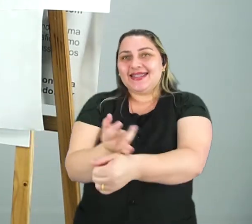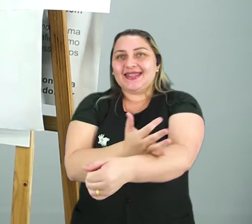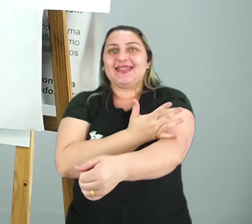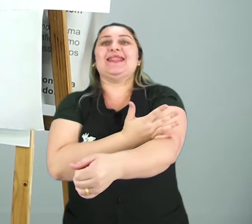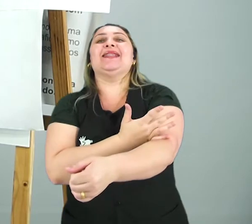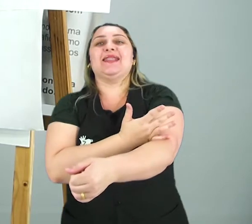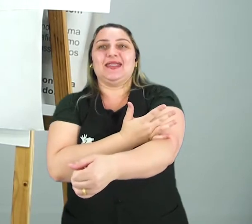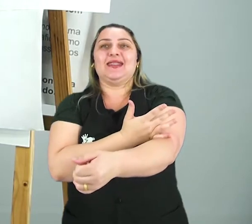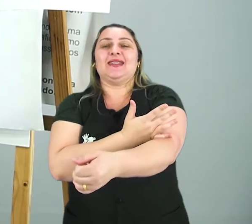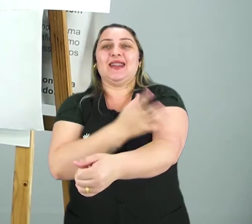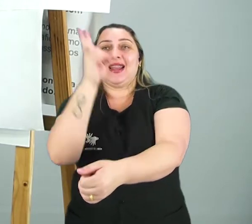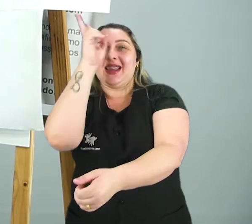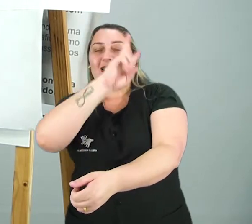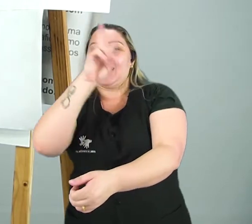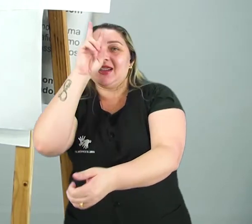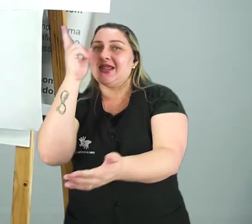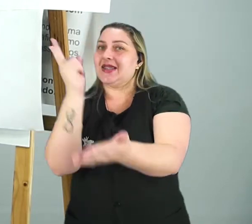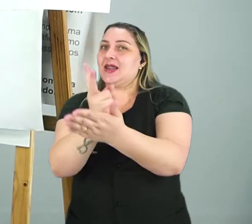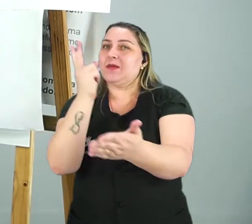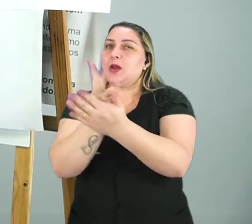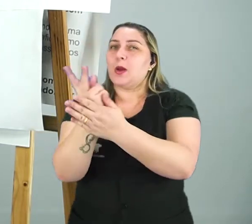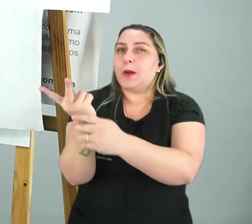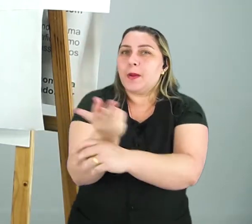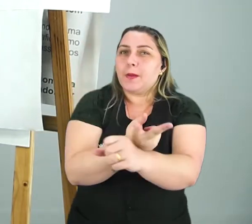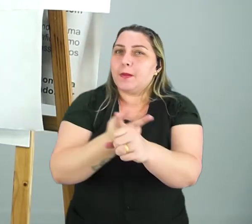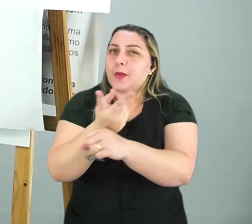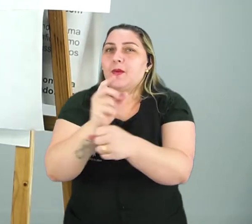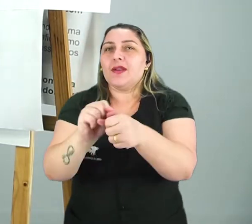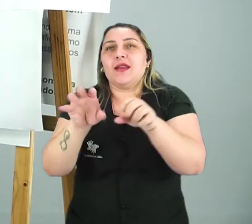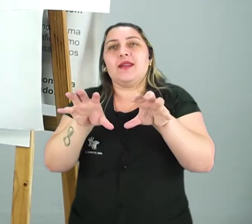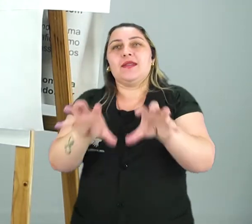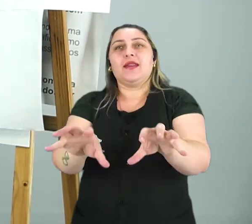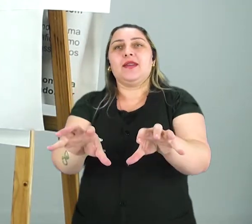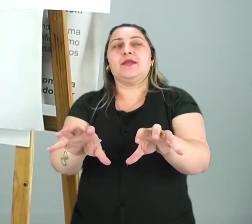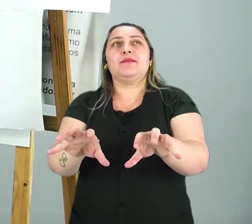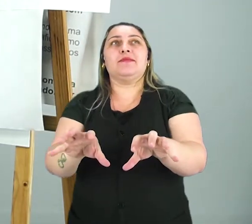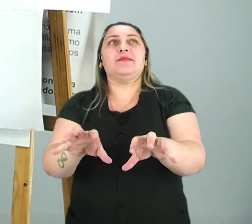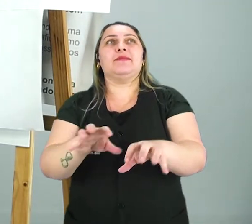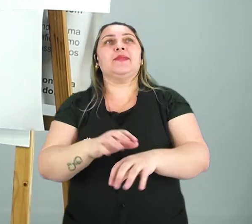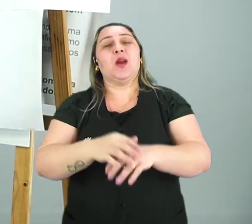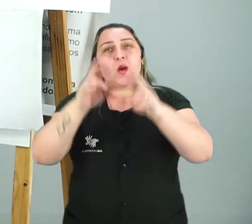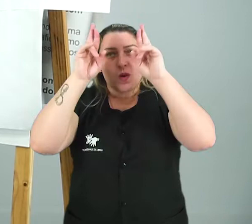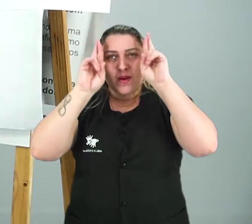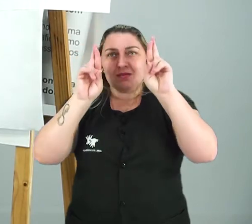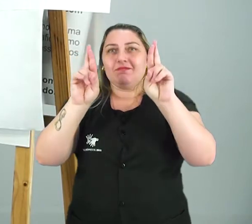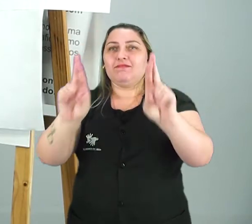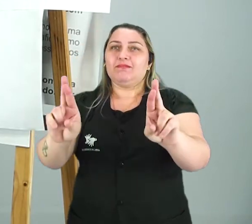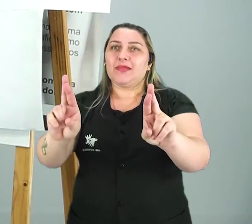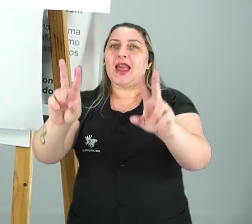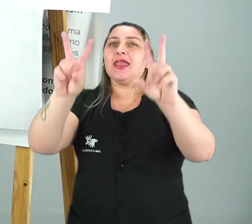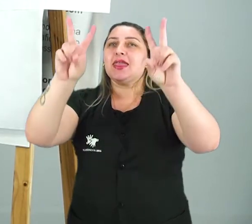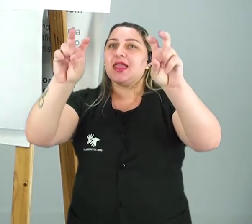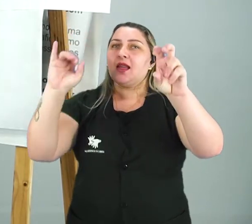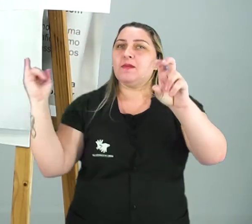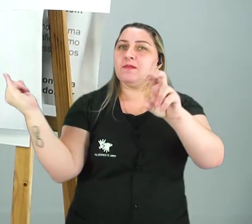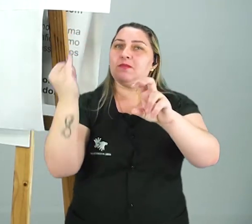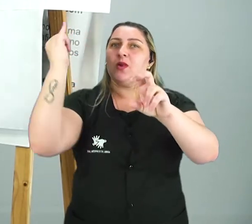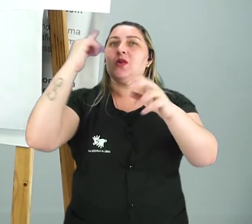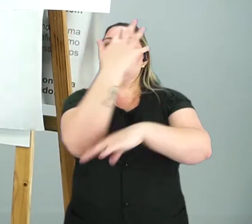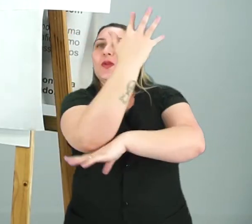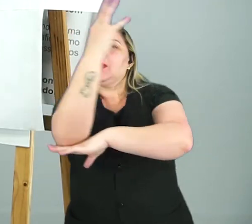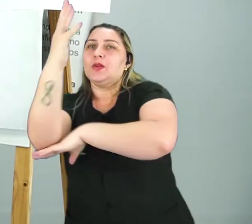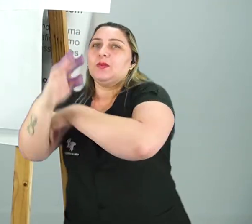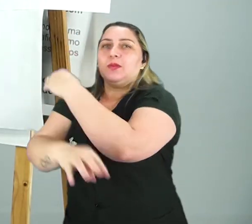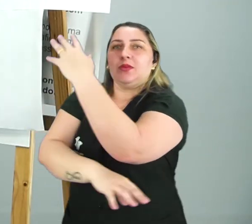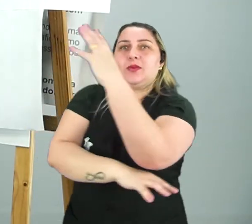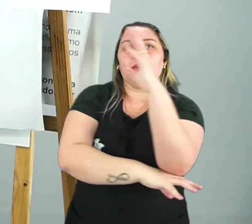envolve naquela história. E ele sempre procura a questão da nossa formação com respeito a alguns temas importantes no meio